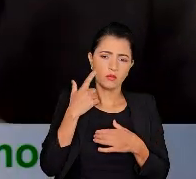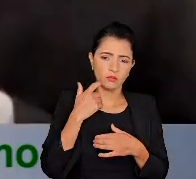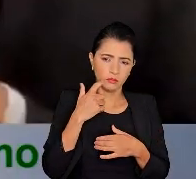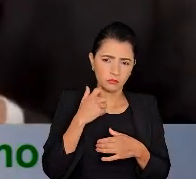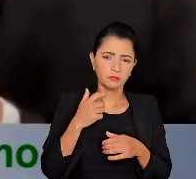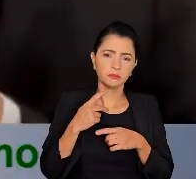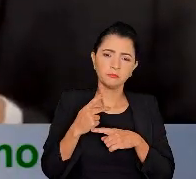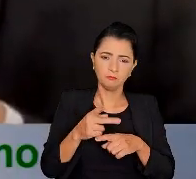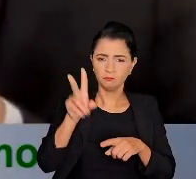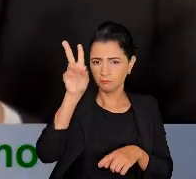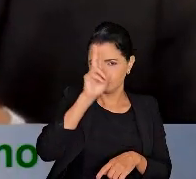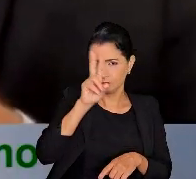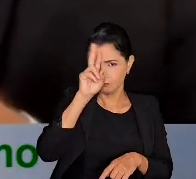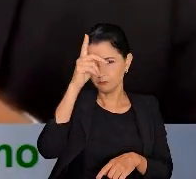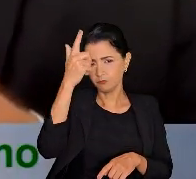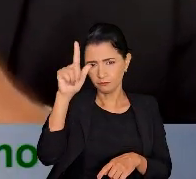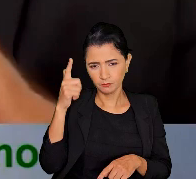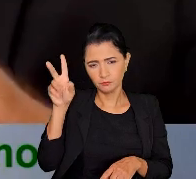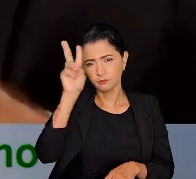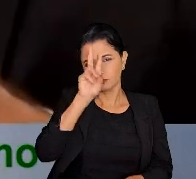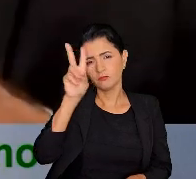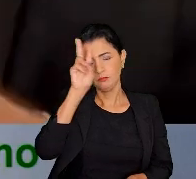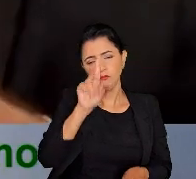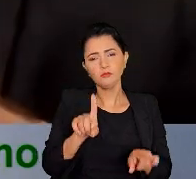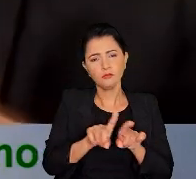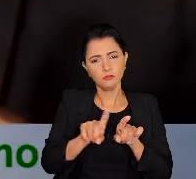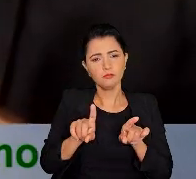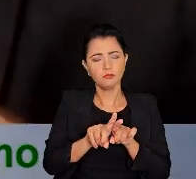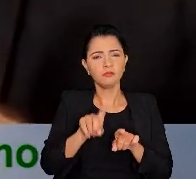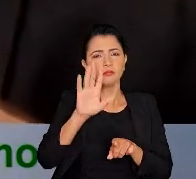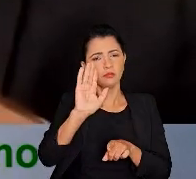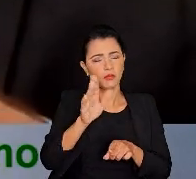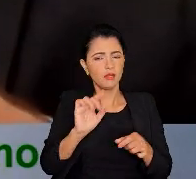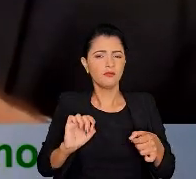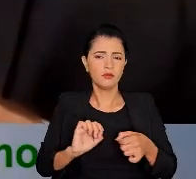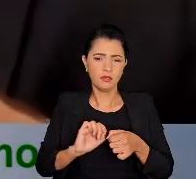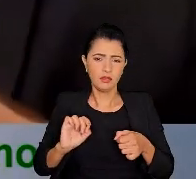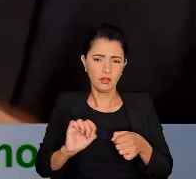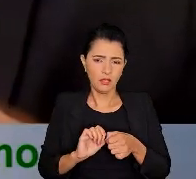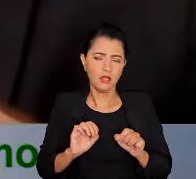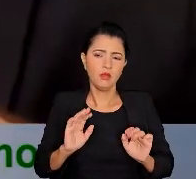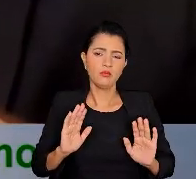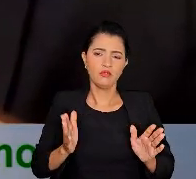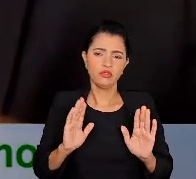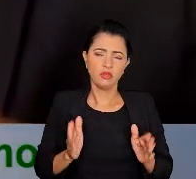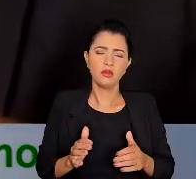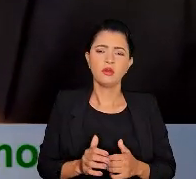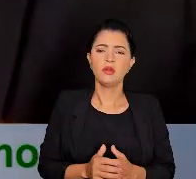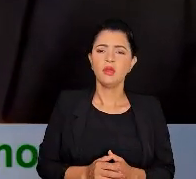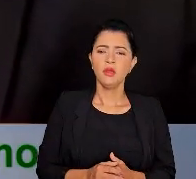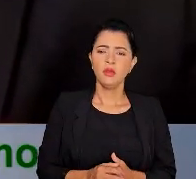procuramos lembrar de outras histórias. Então, já fizemos